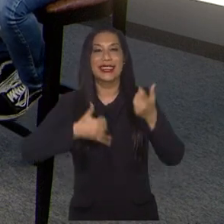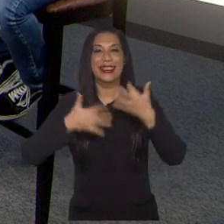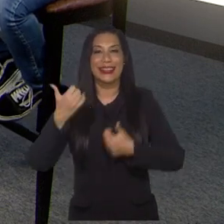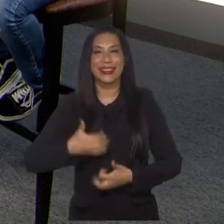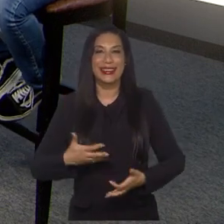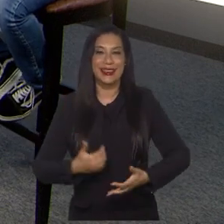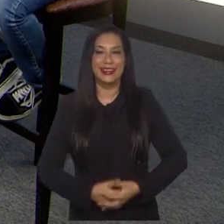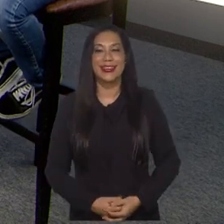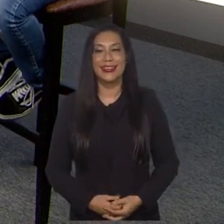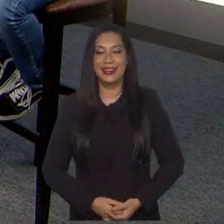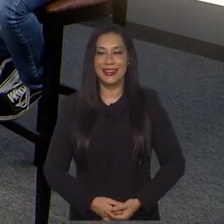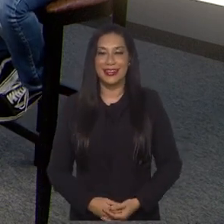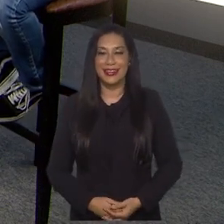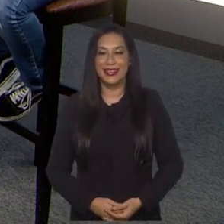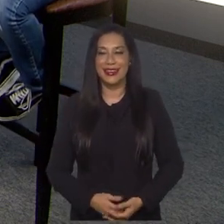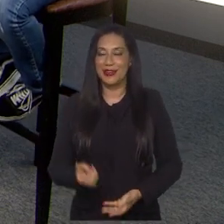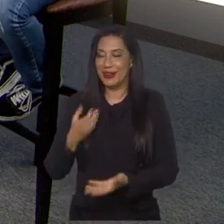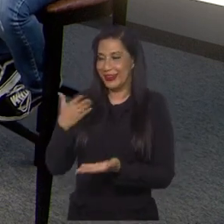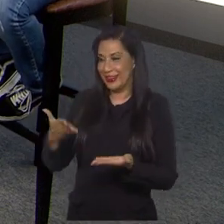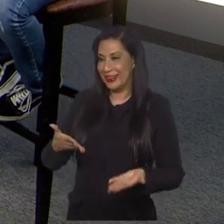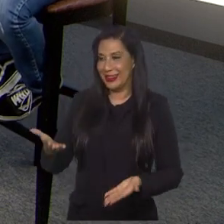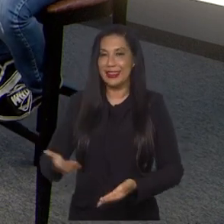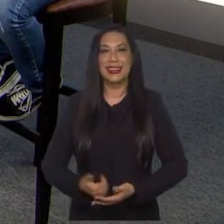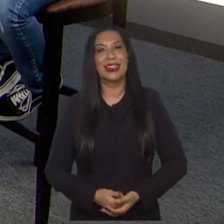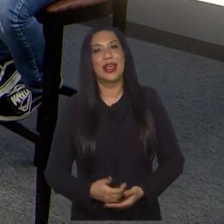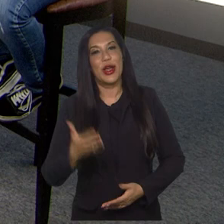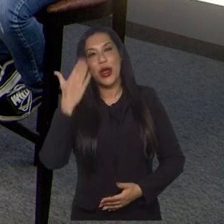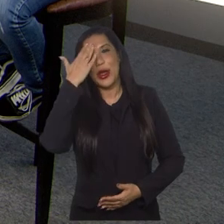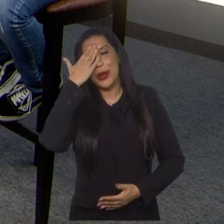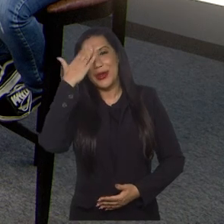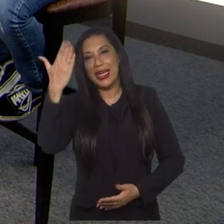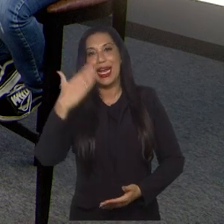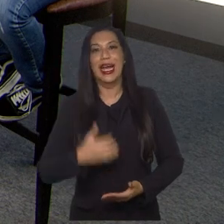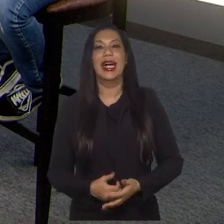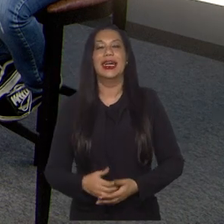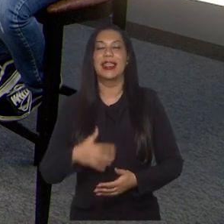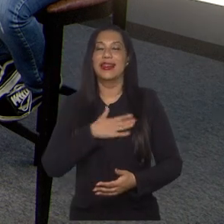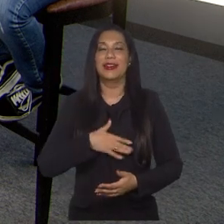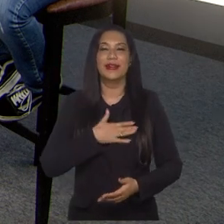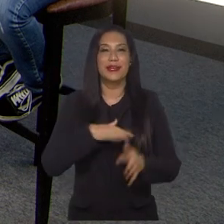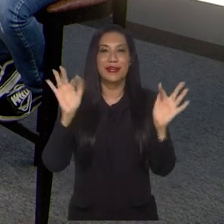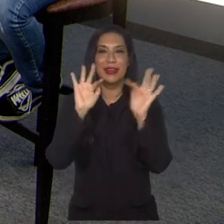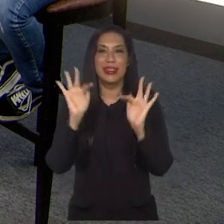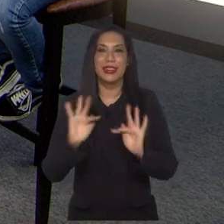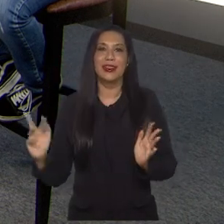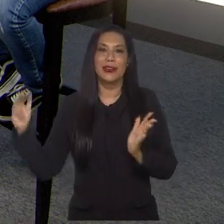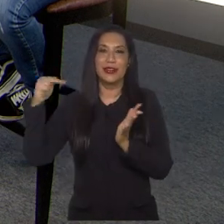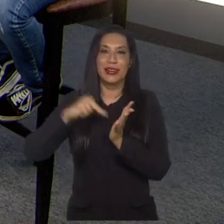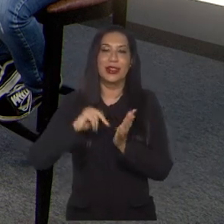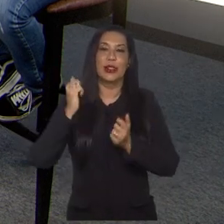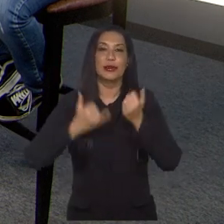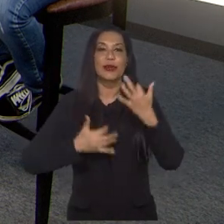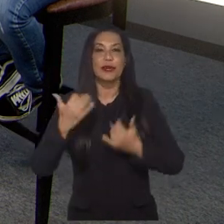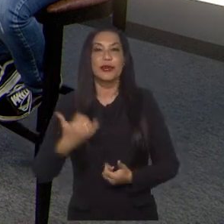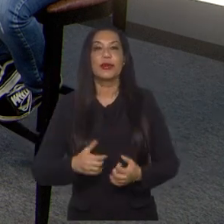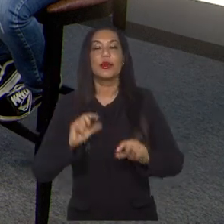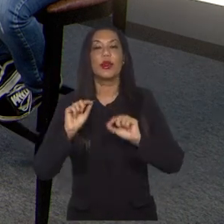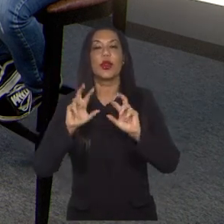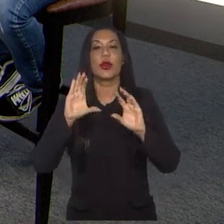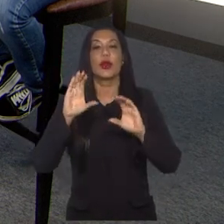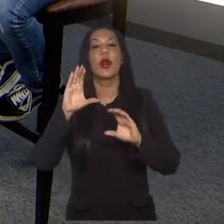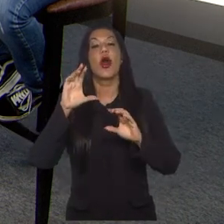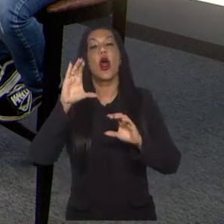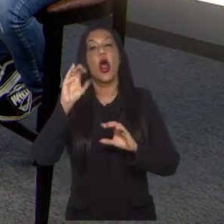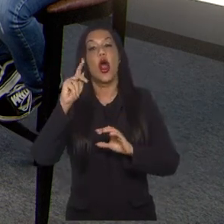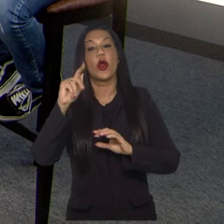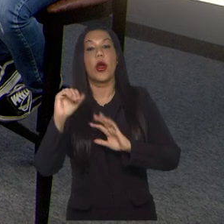pronto. Isabelle, bem-vindas, meninas. Muito obrigada, muito obrigada. É um prazerzaço estar aqui nessa bancada para a gente falar um pouquinho dessa Copa do Mundo, que eu